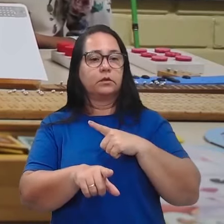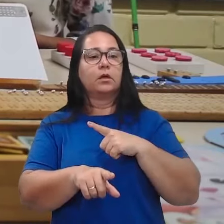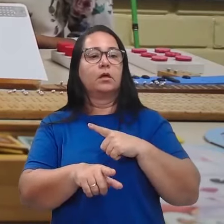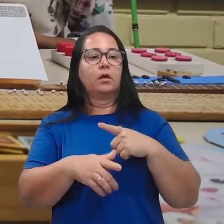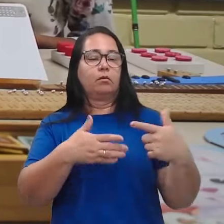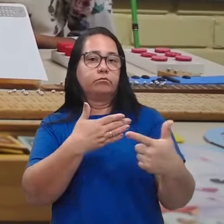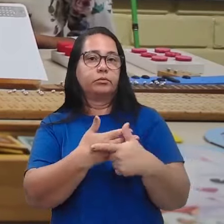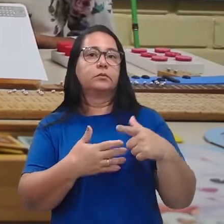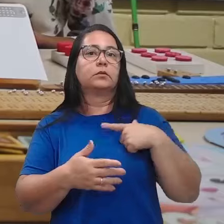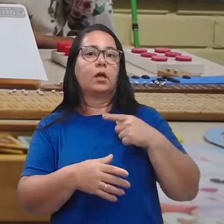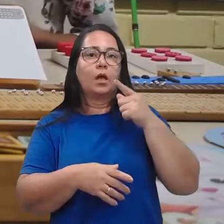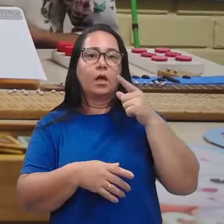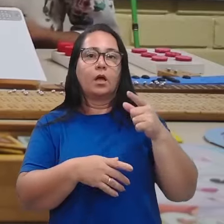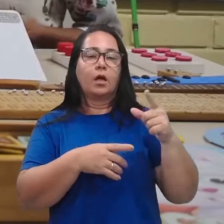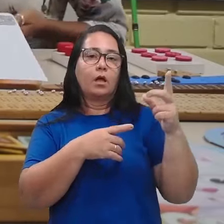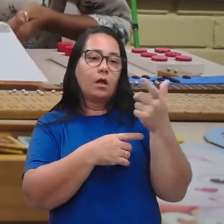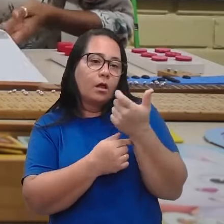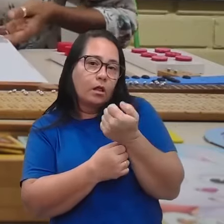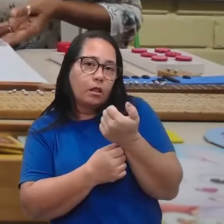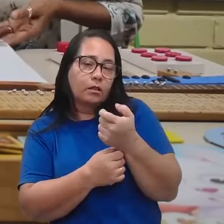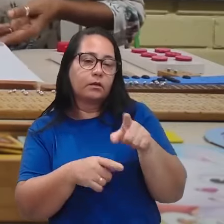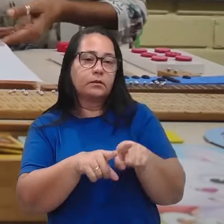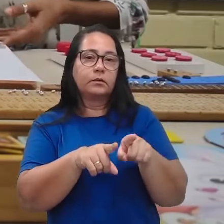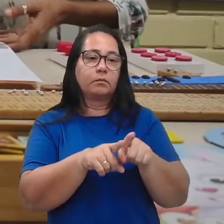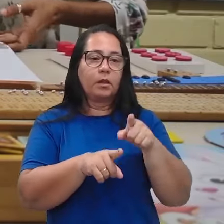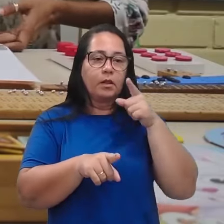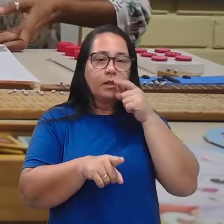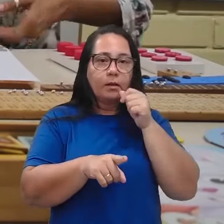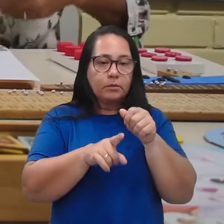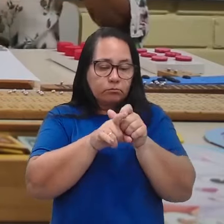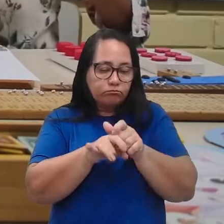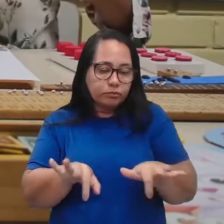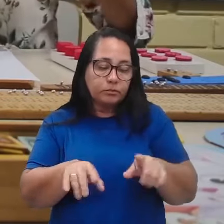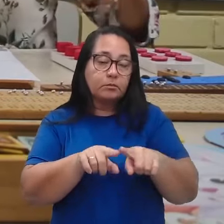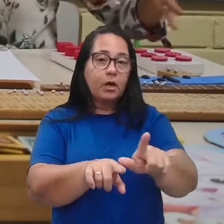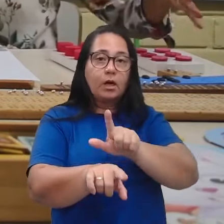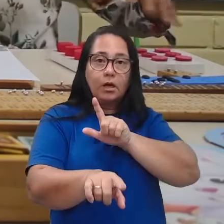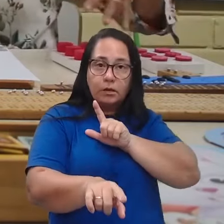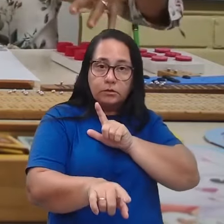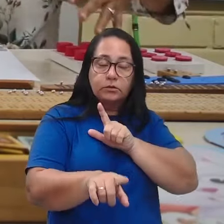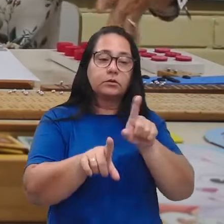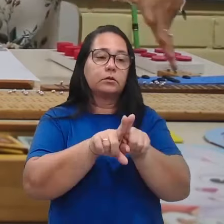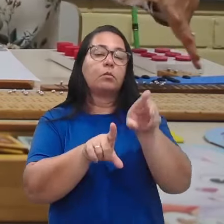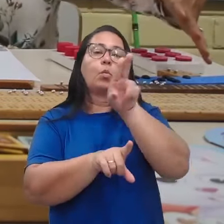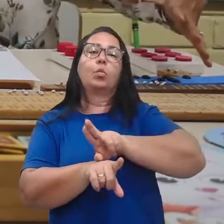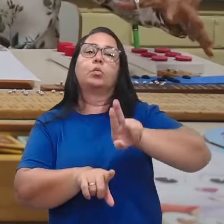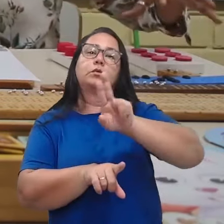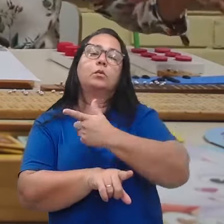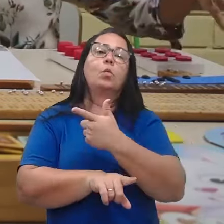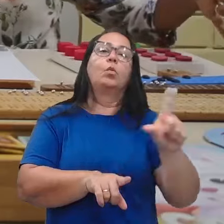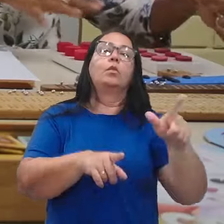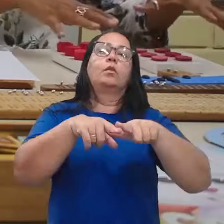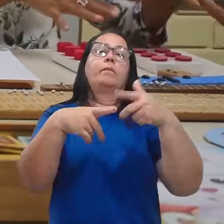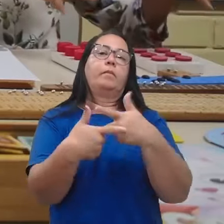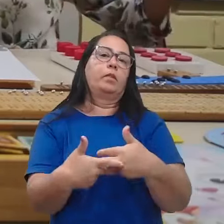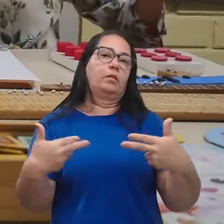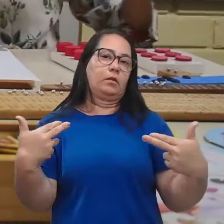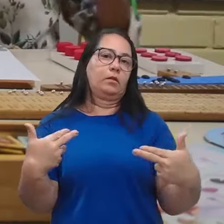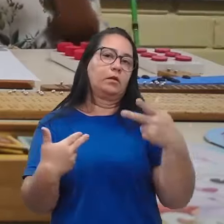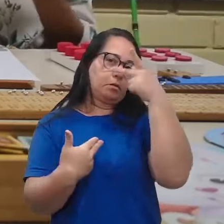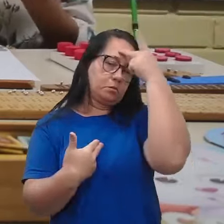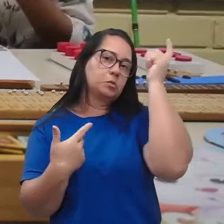nossa caneta e o nosso lápis. Mas antes de usar, nós usamos alguns outros materiais para que a pessoa